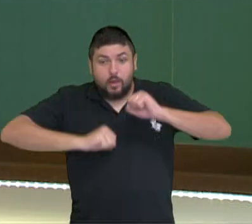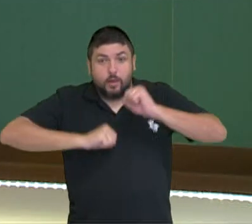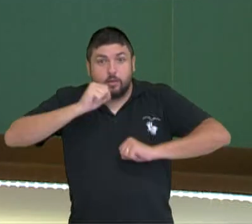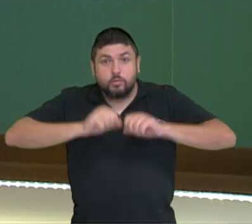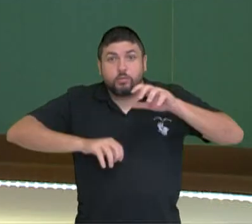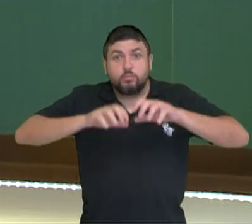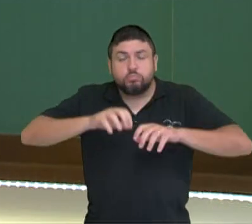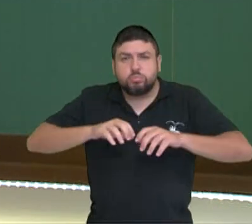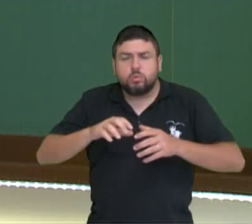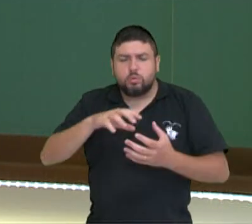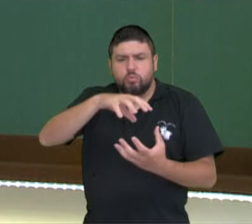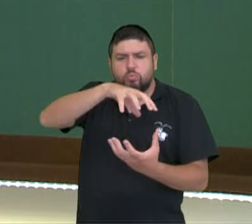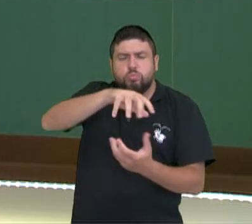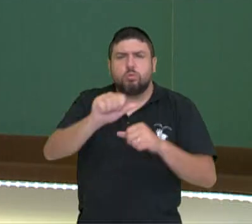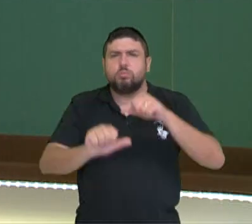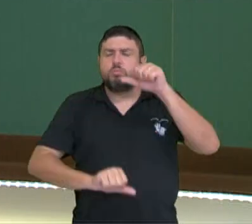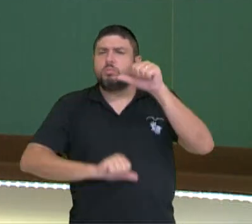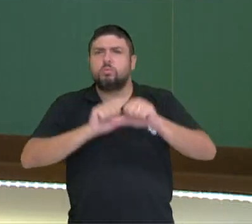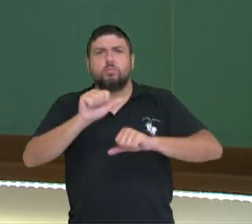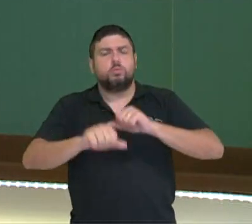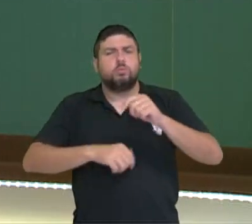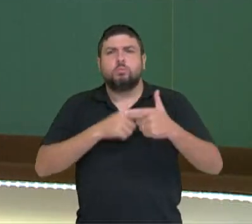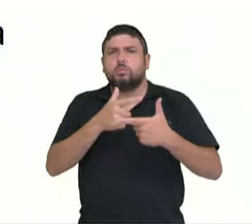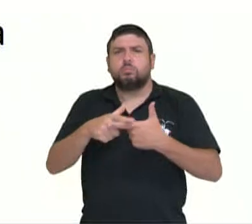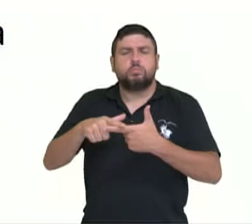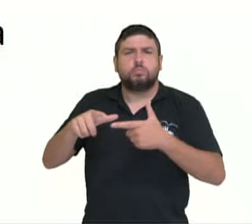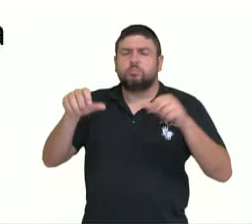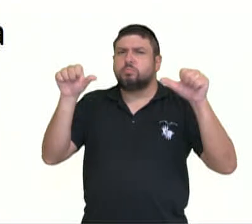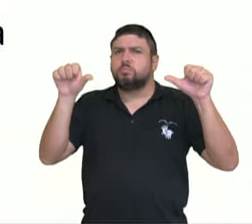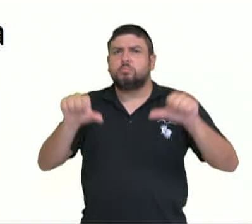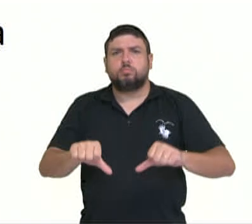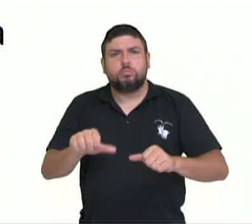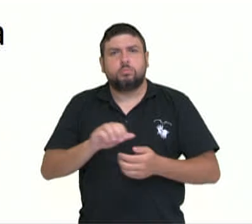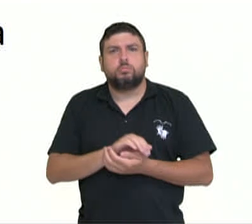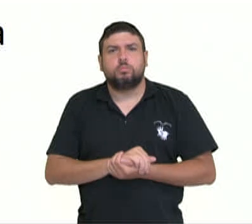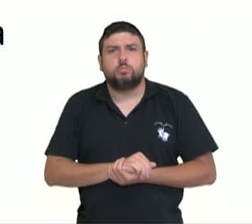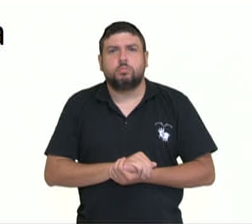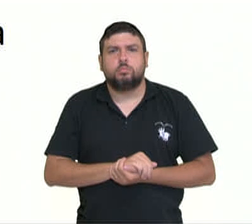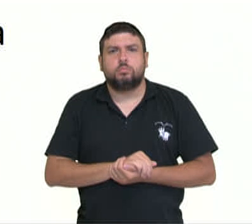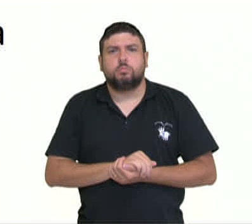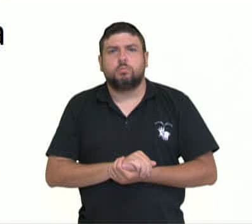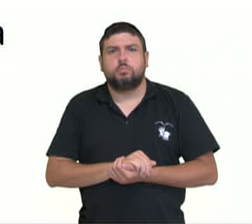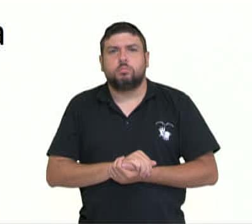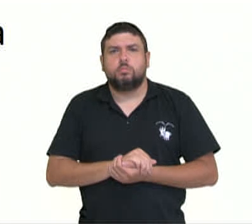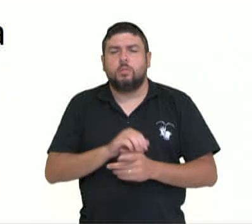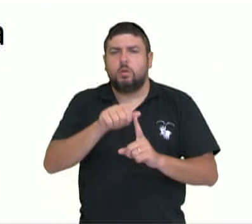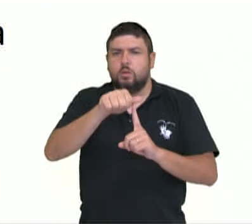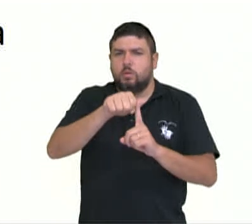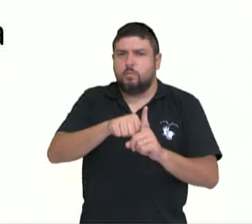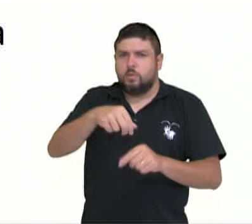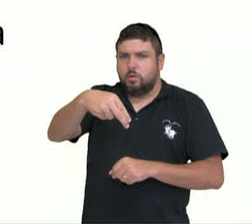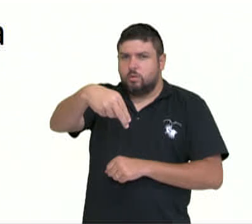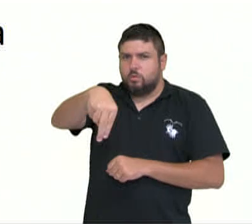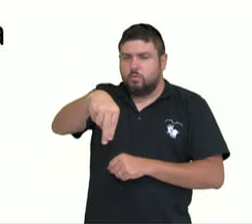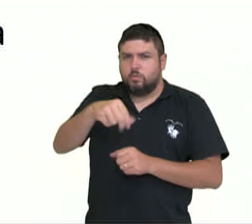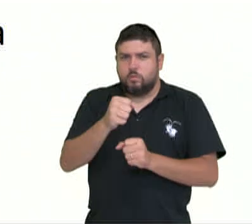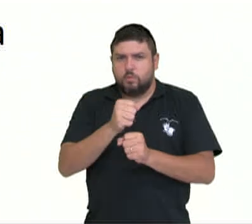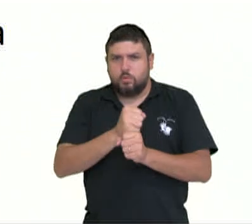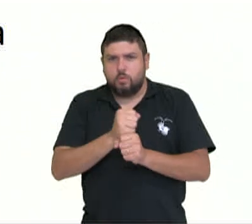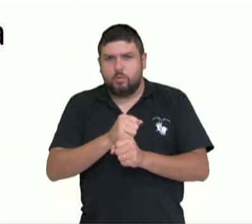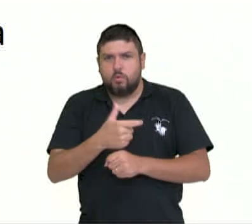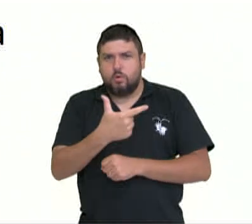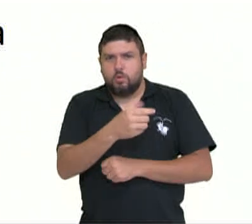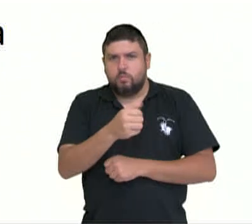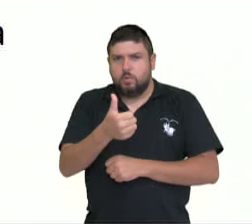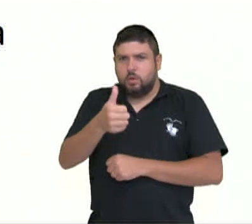a primeira fábrica no mundo. Em novembro de 2015, na cidade de